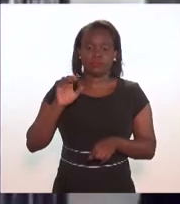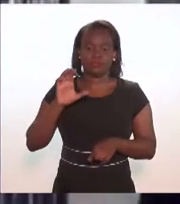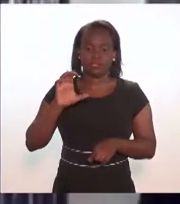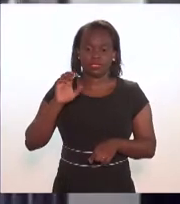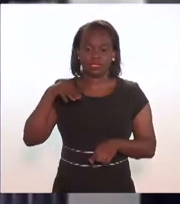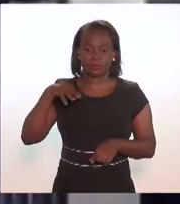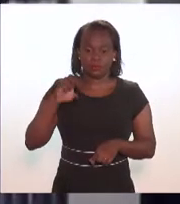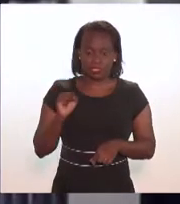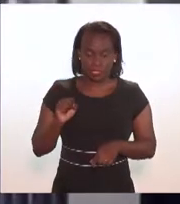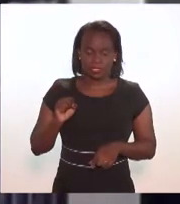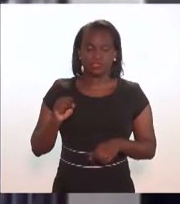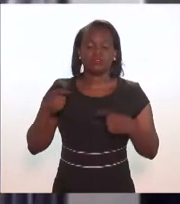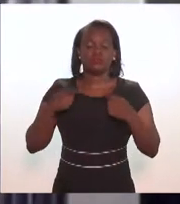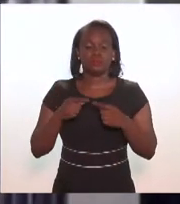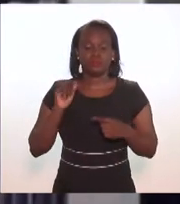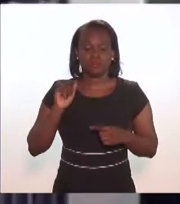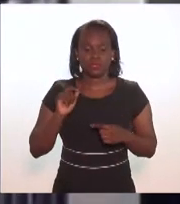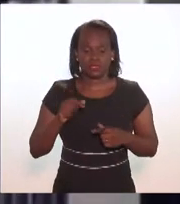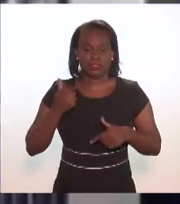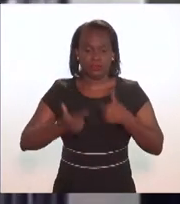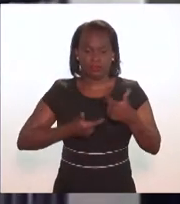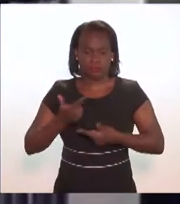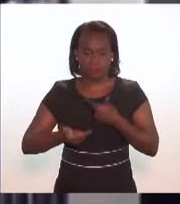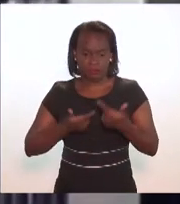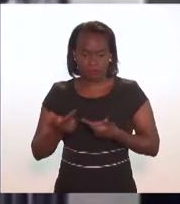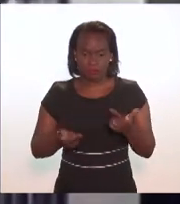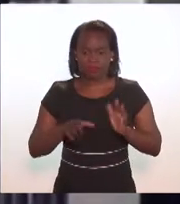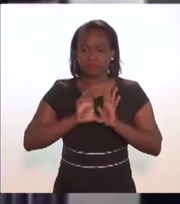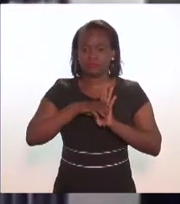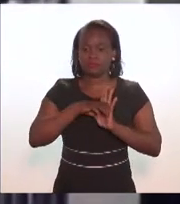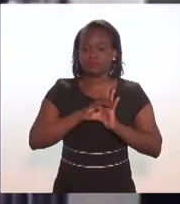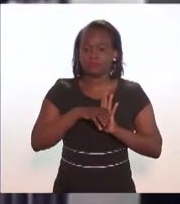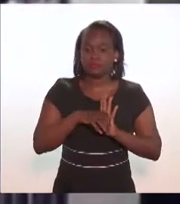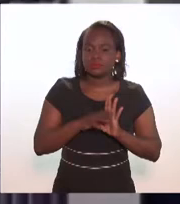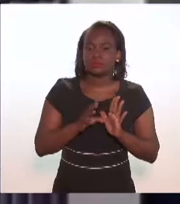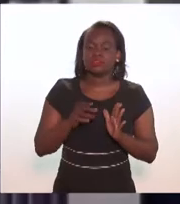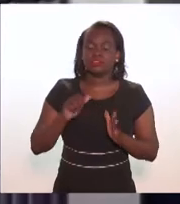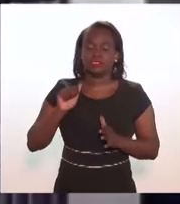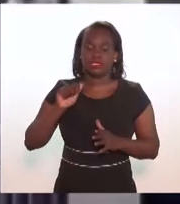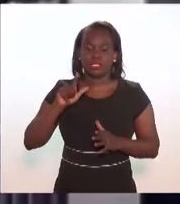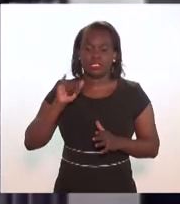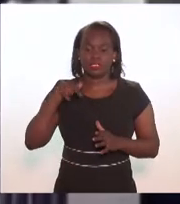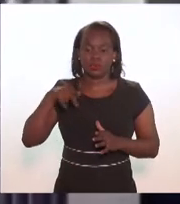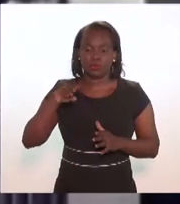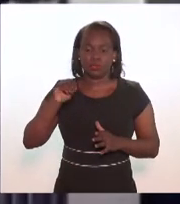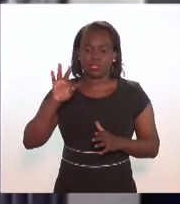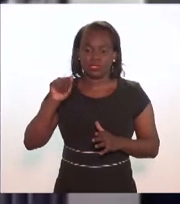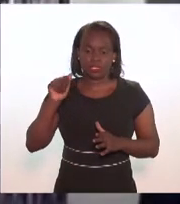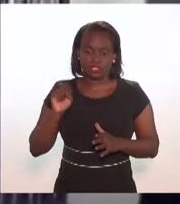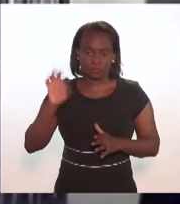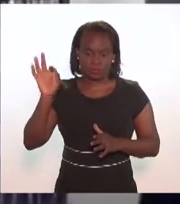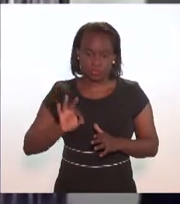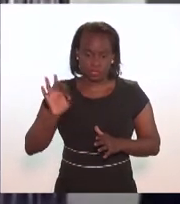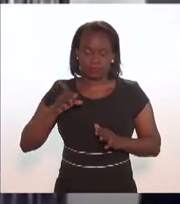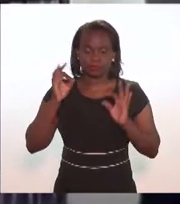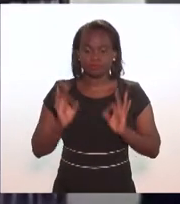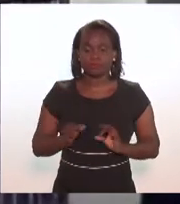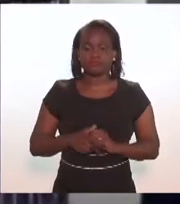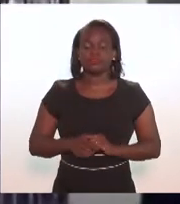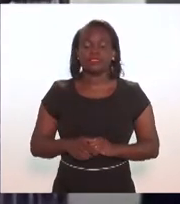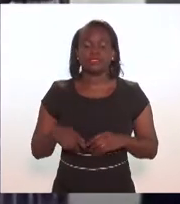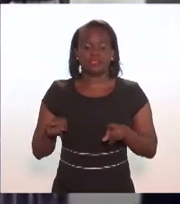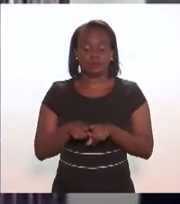RICMS, no sentido de se trabalhar com o conceito de alíquotas efetivas. Três,